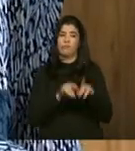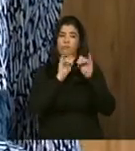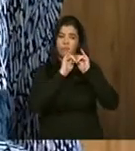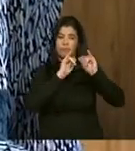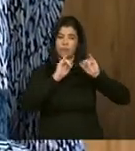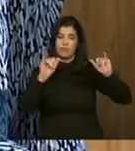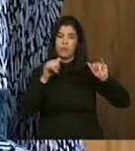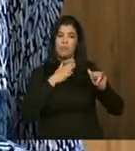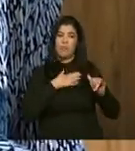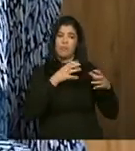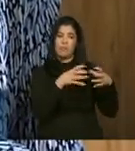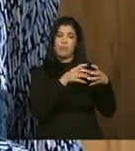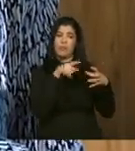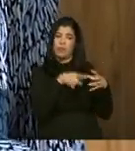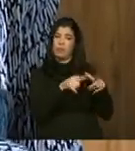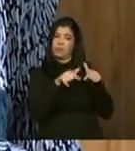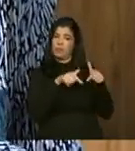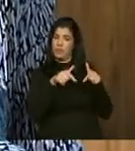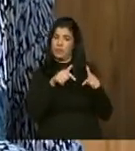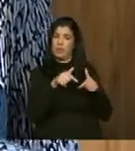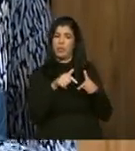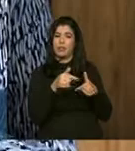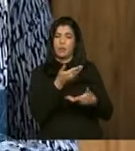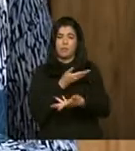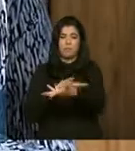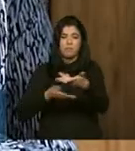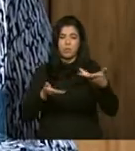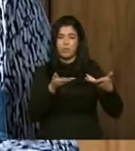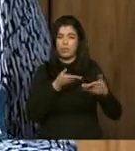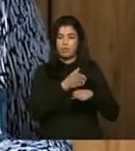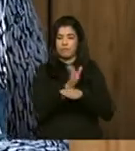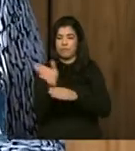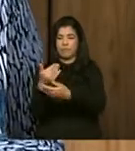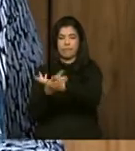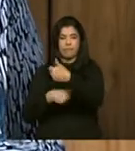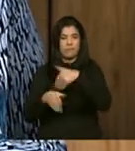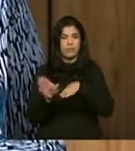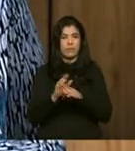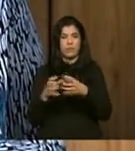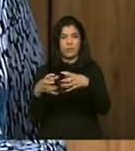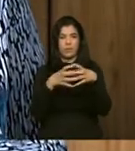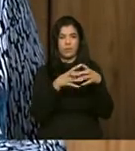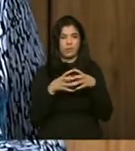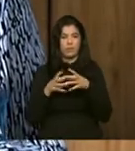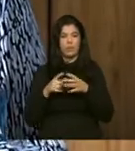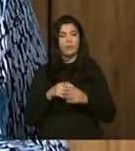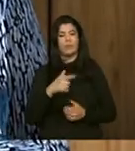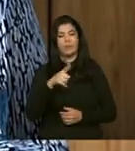meus, para a minha equipe, que está envolvida em todos os grupos de trabalho, mas também para todas as demais